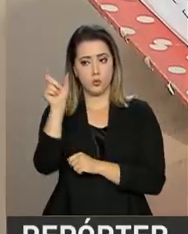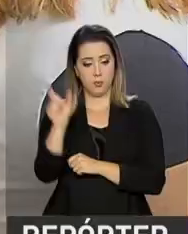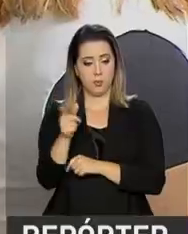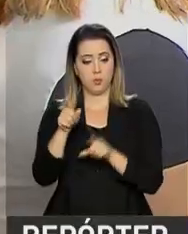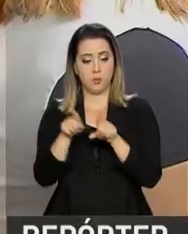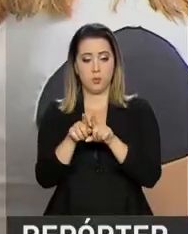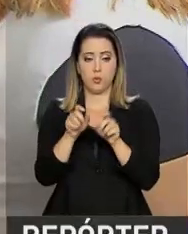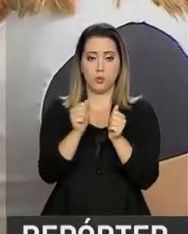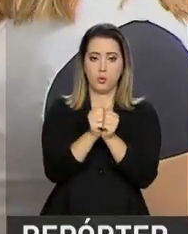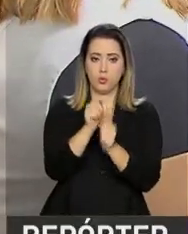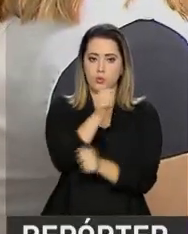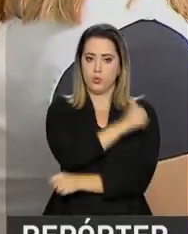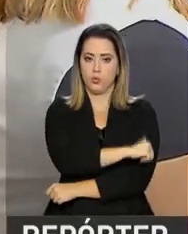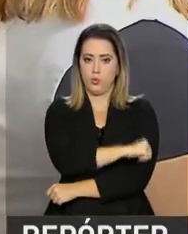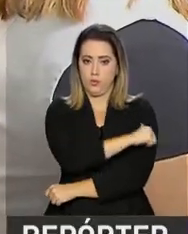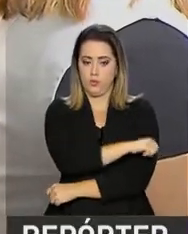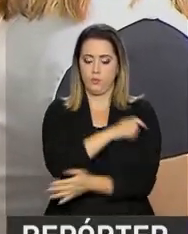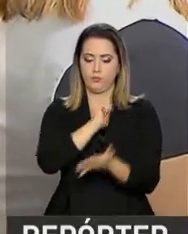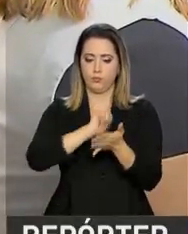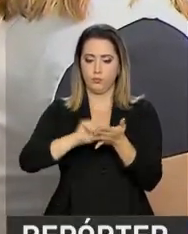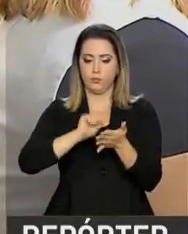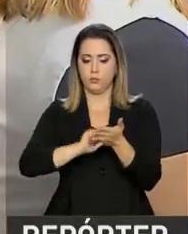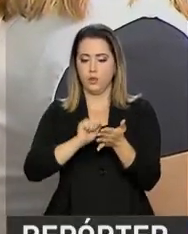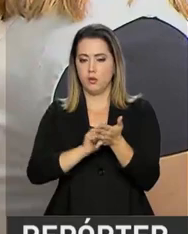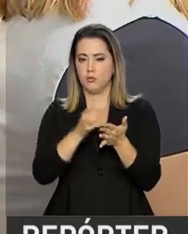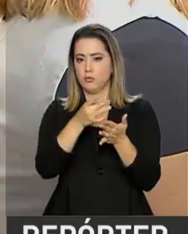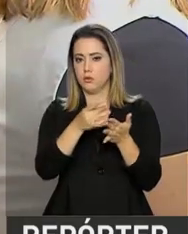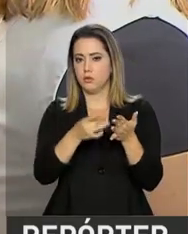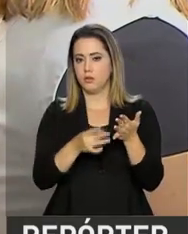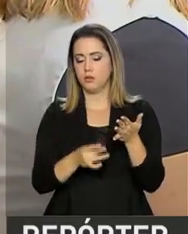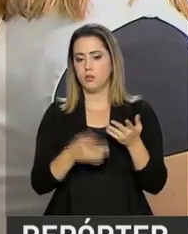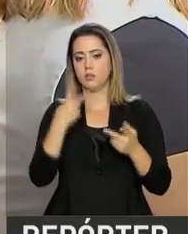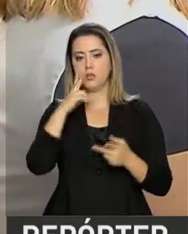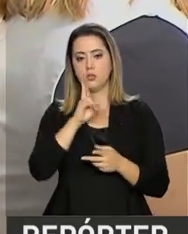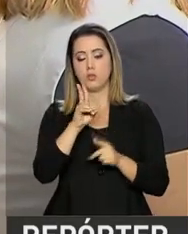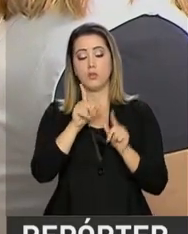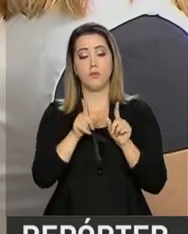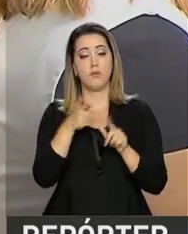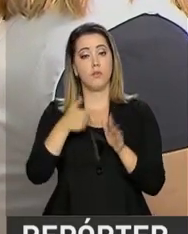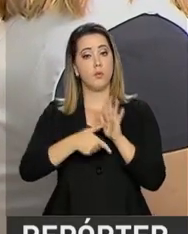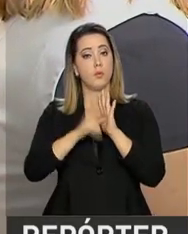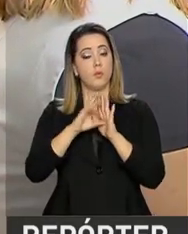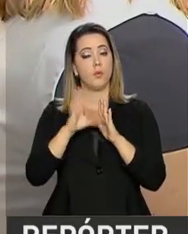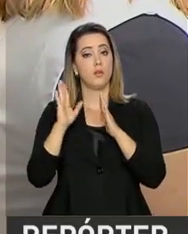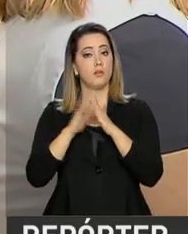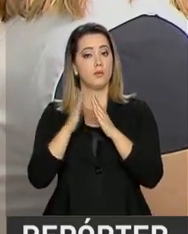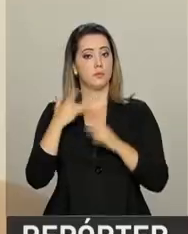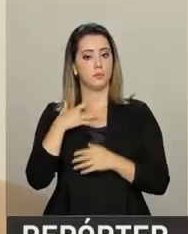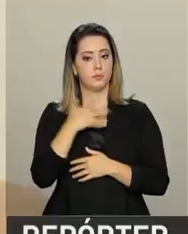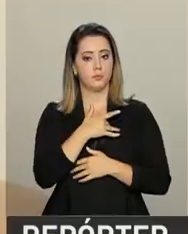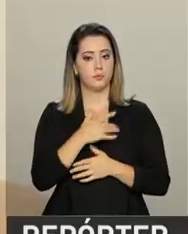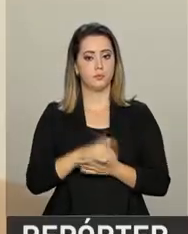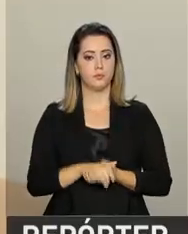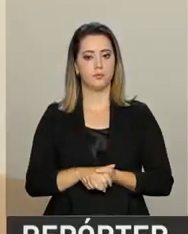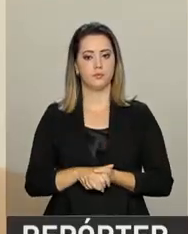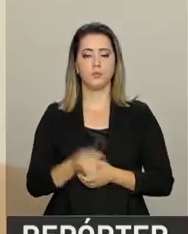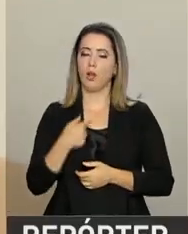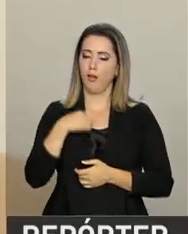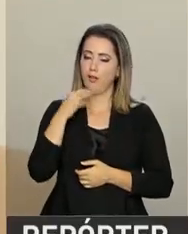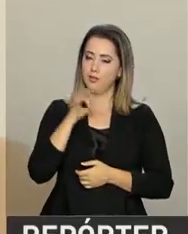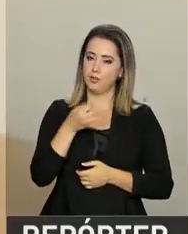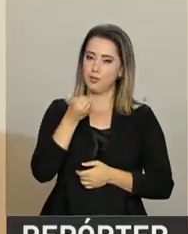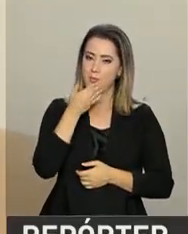ficha. As medições já foram feitas no posto de saúde e está tudo bem com dona Daura. Está tudo bem com a